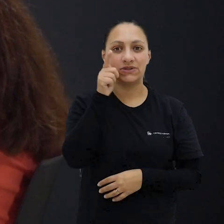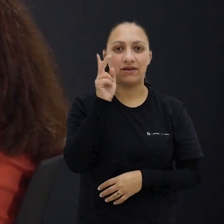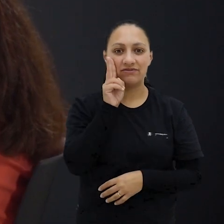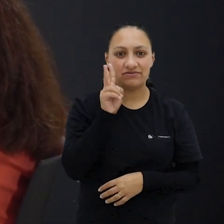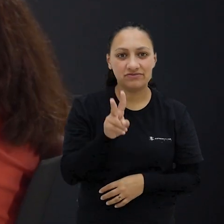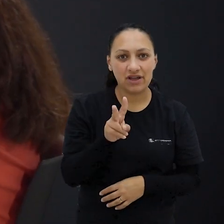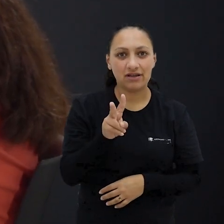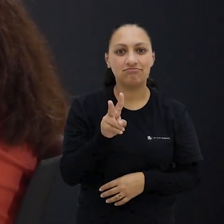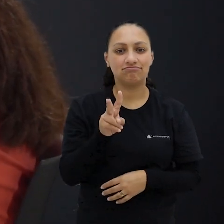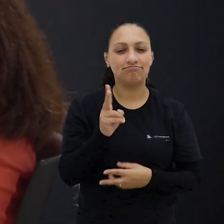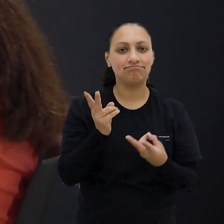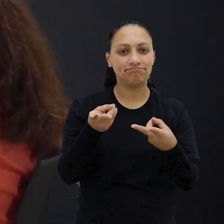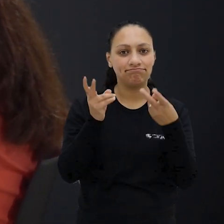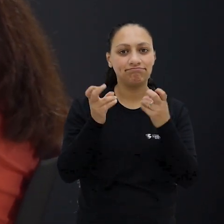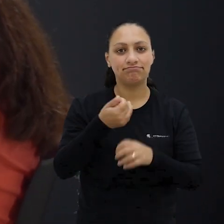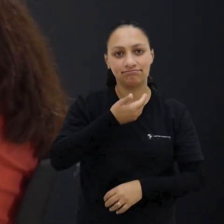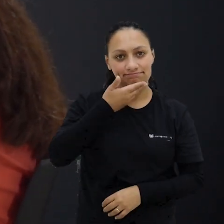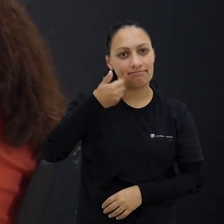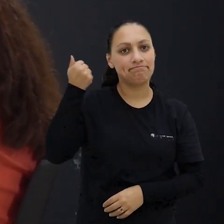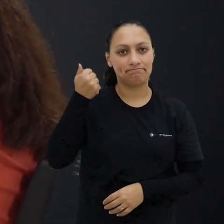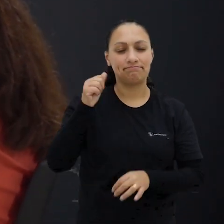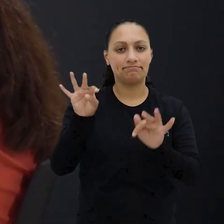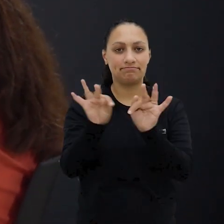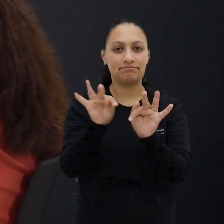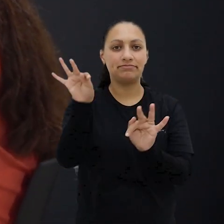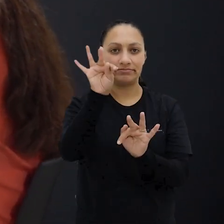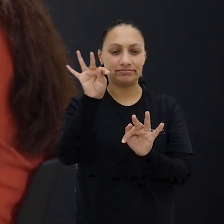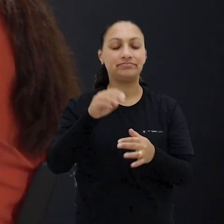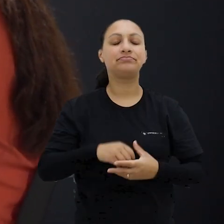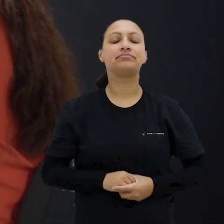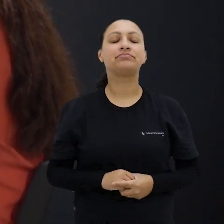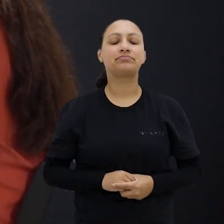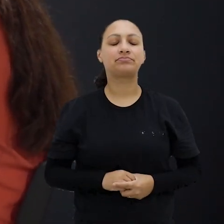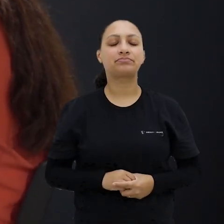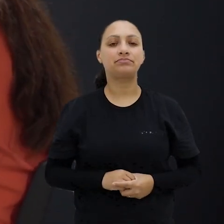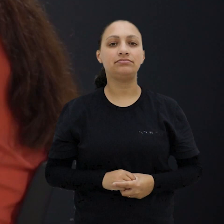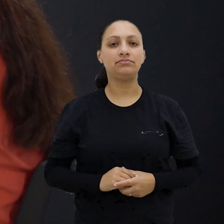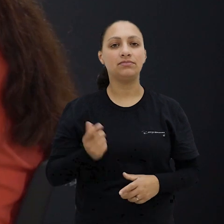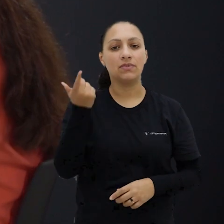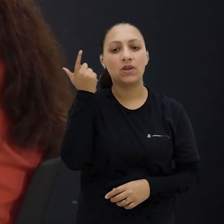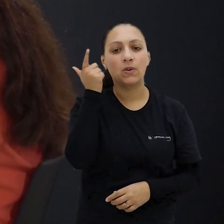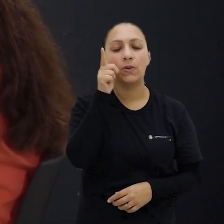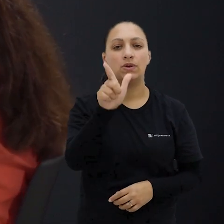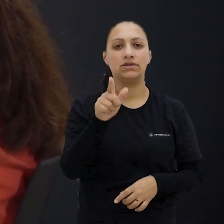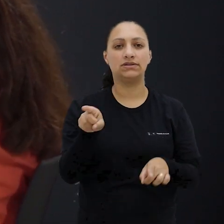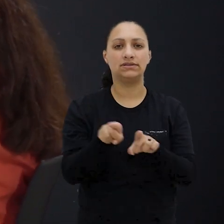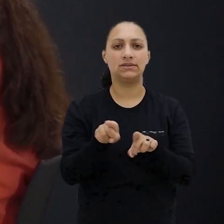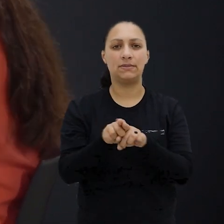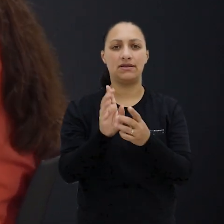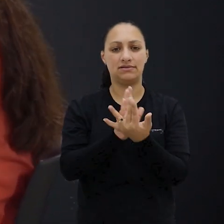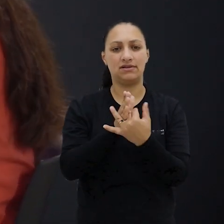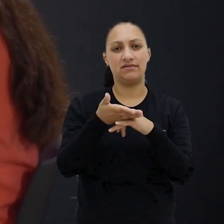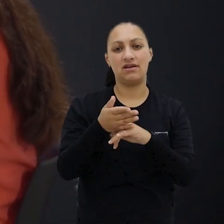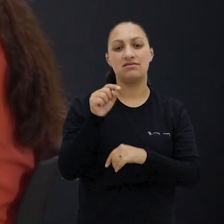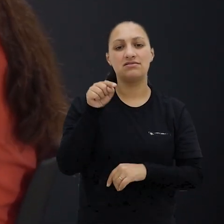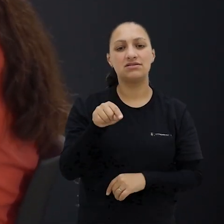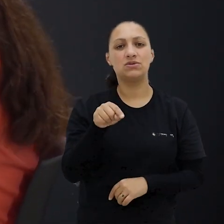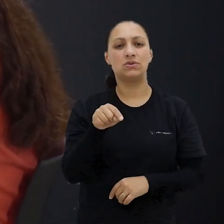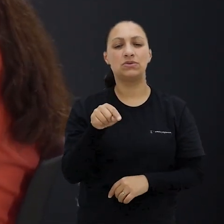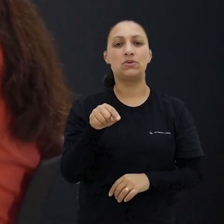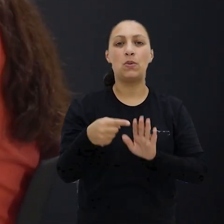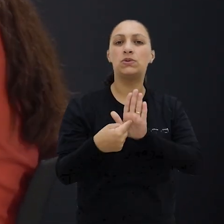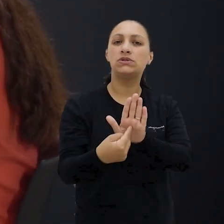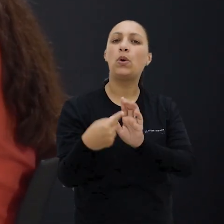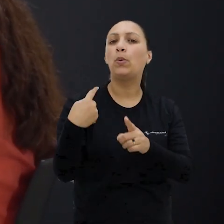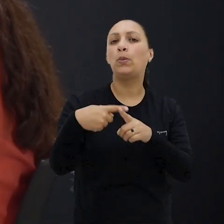enxerga que vale a pena ter dentro do Fevale Tech Park e que a gente consegue, daí, através disso, mostrar por que é bom